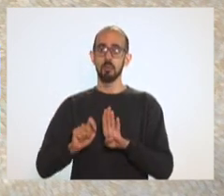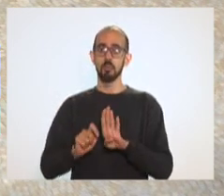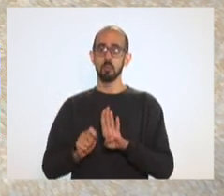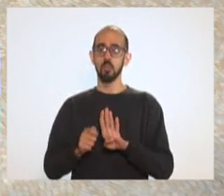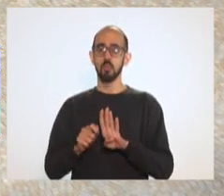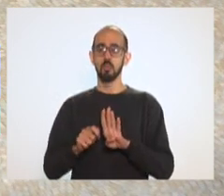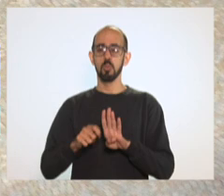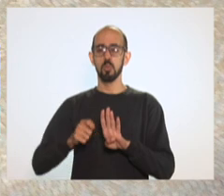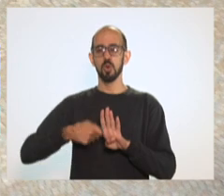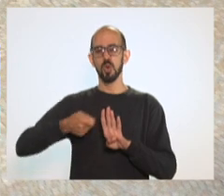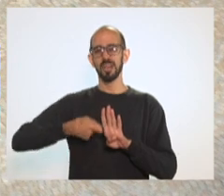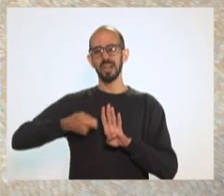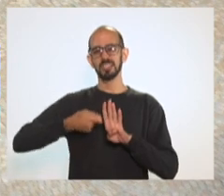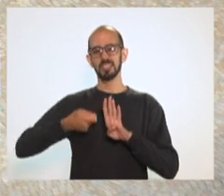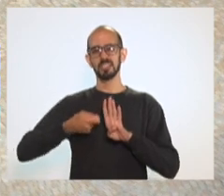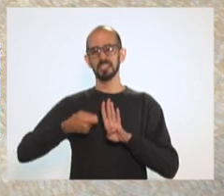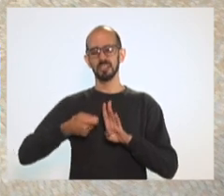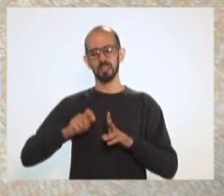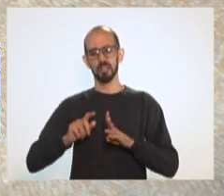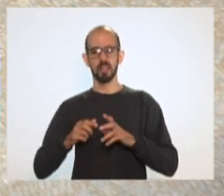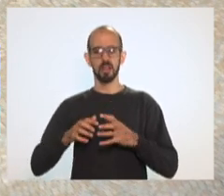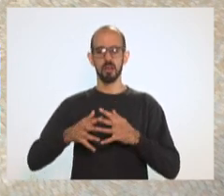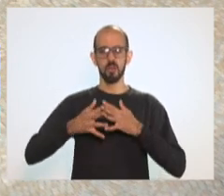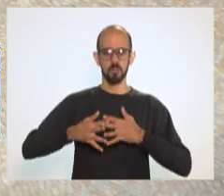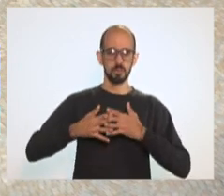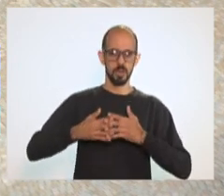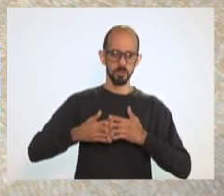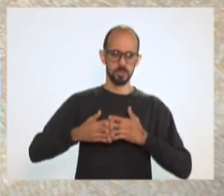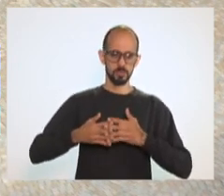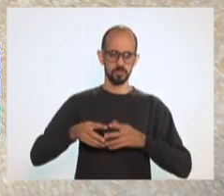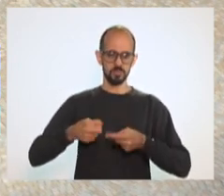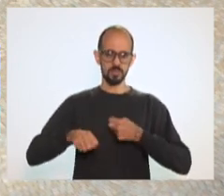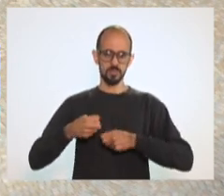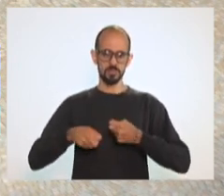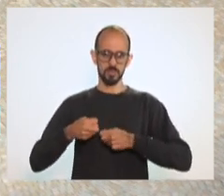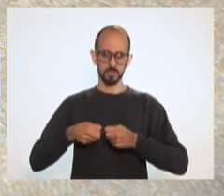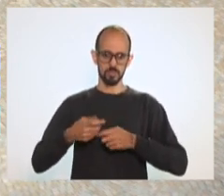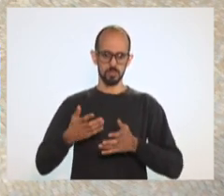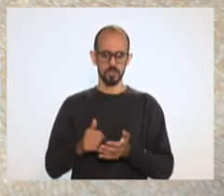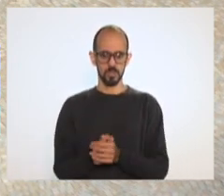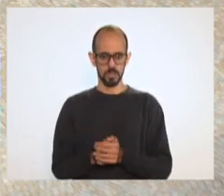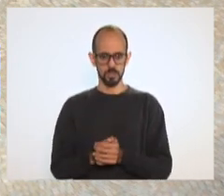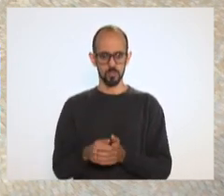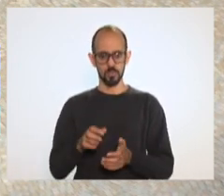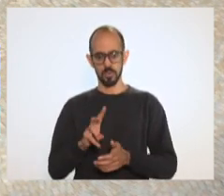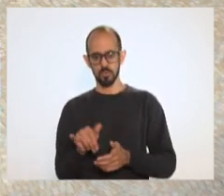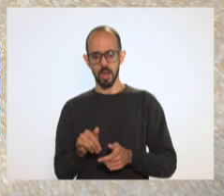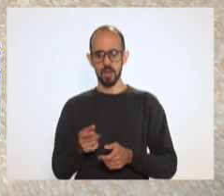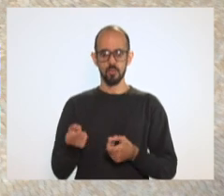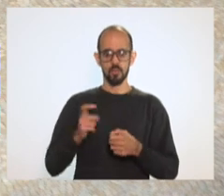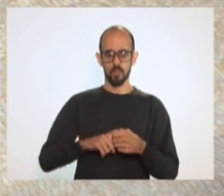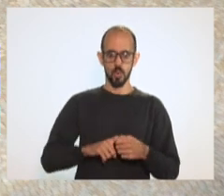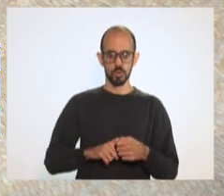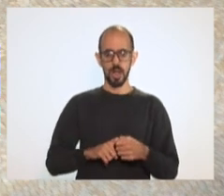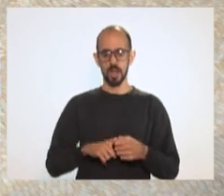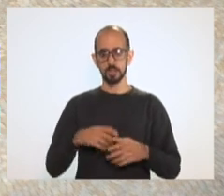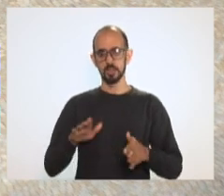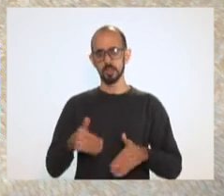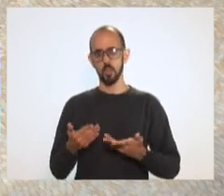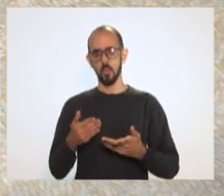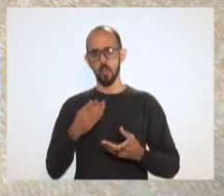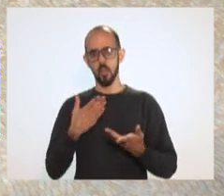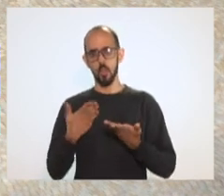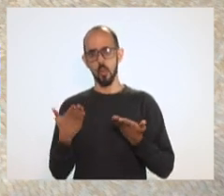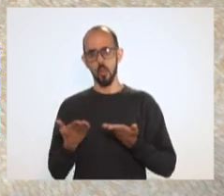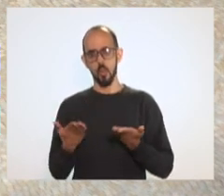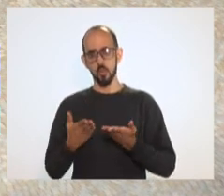civil e com o presidente da FAETEC a questão da progressão vai retornar então o diálogo hoje já